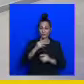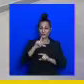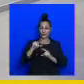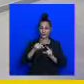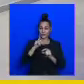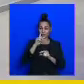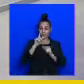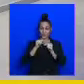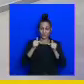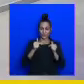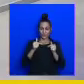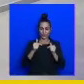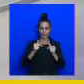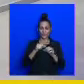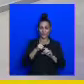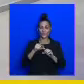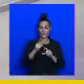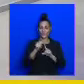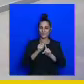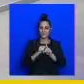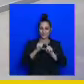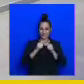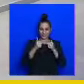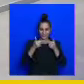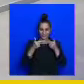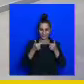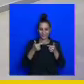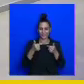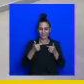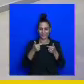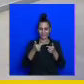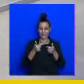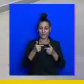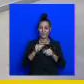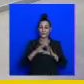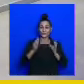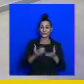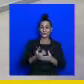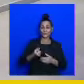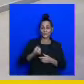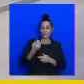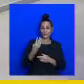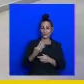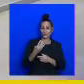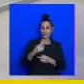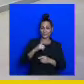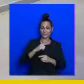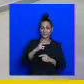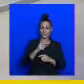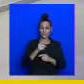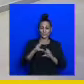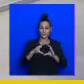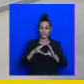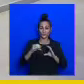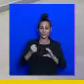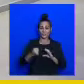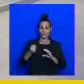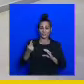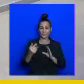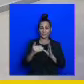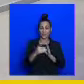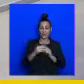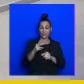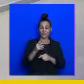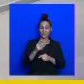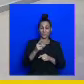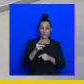segundo sorteio do dia de sorte. Vamos sortear o mês da sorte. No globo número 4, nós temos 12 bolas numeradas de